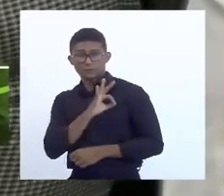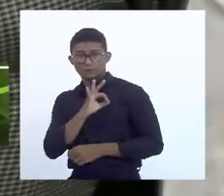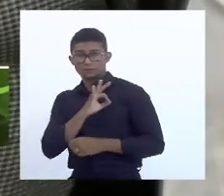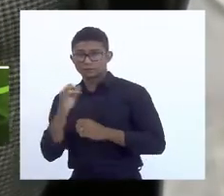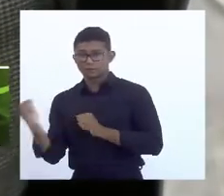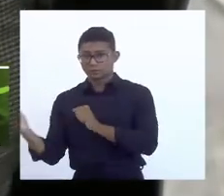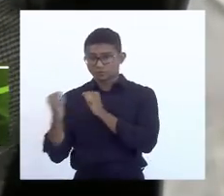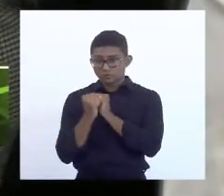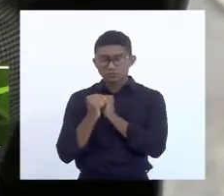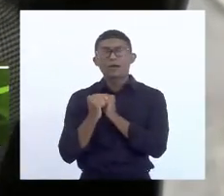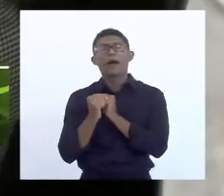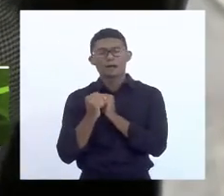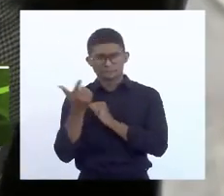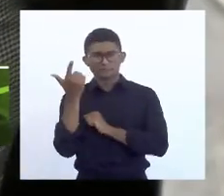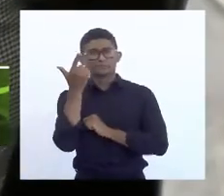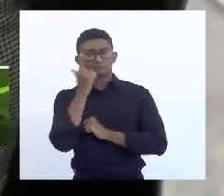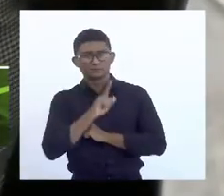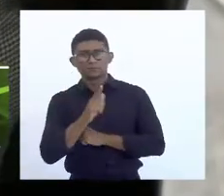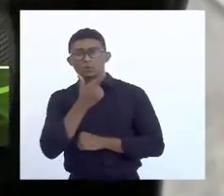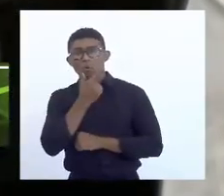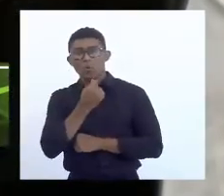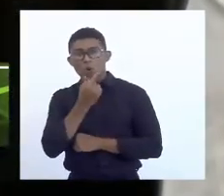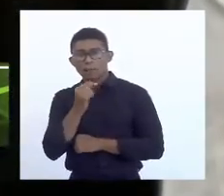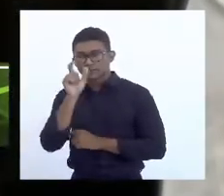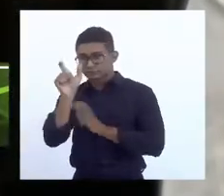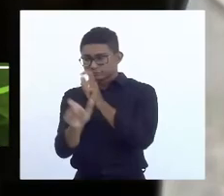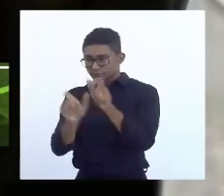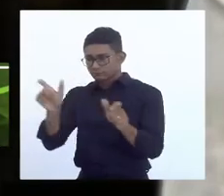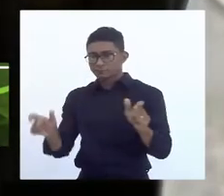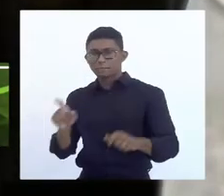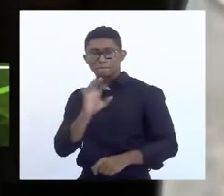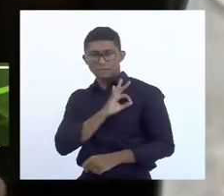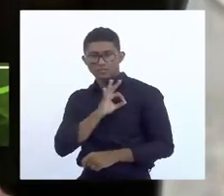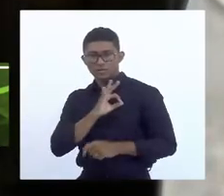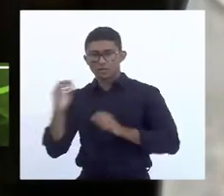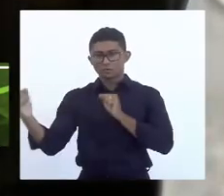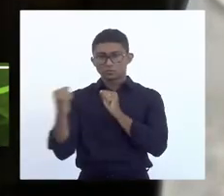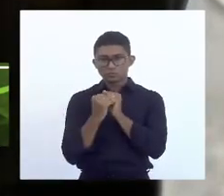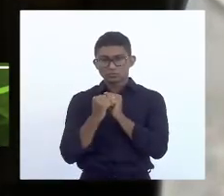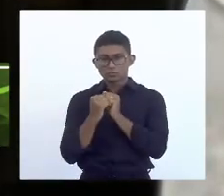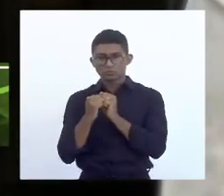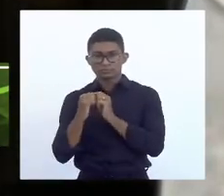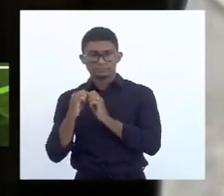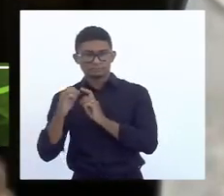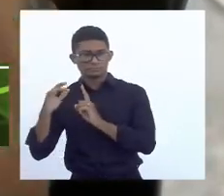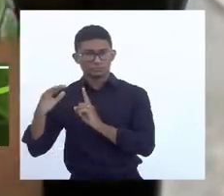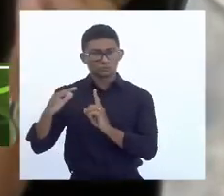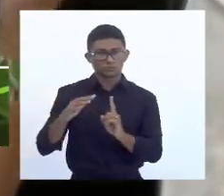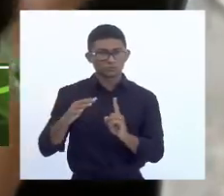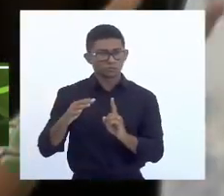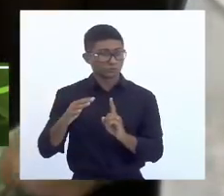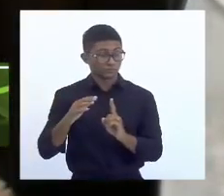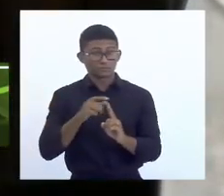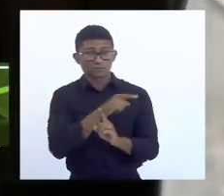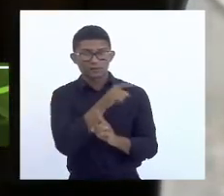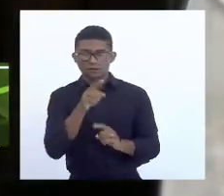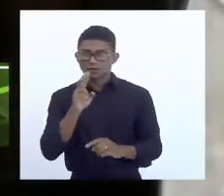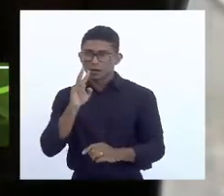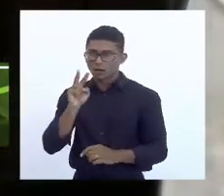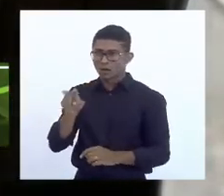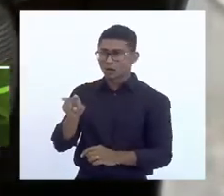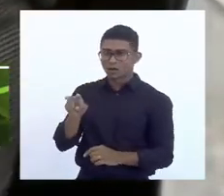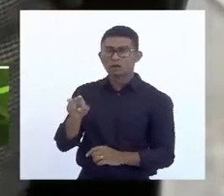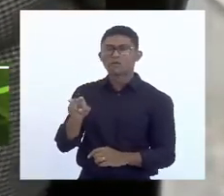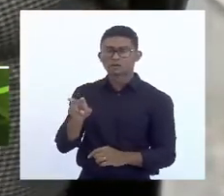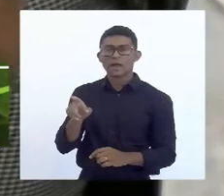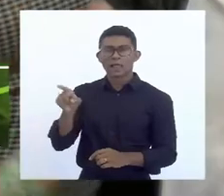parlamentar. Quando eu passei a ter homens policiais me acompanhando e aí me identificavam enquanto deputada. Isso mesmo com o